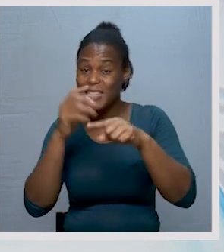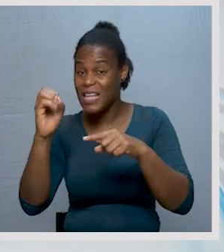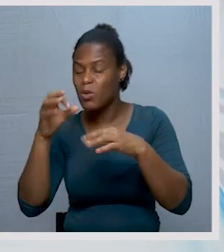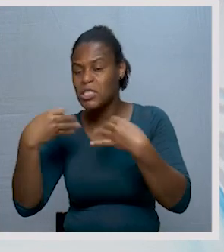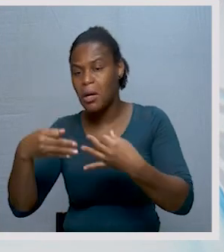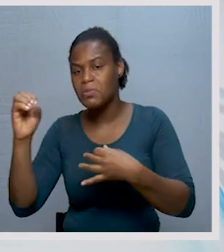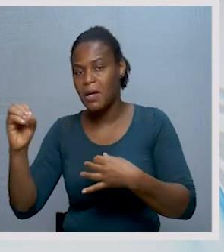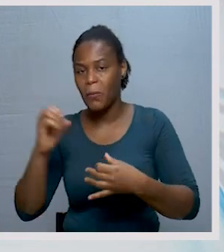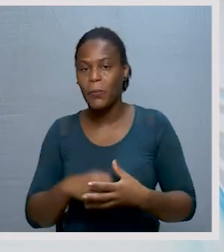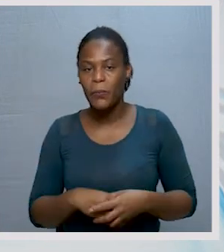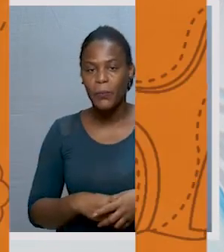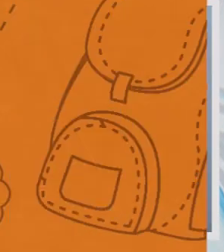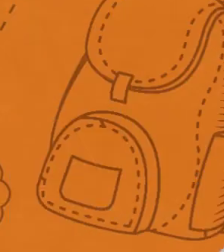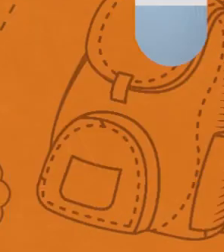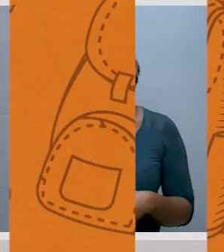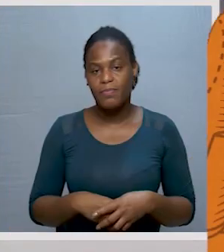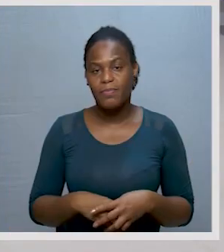é sempre zero.